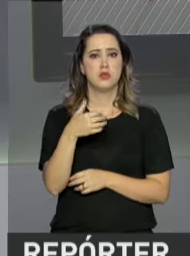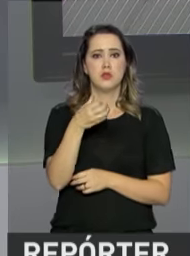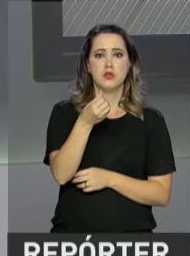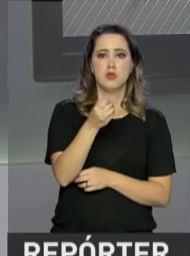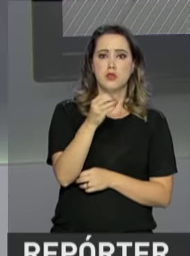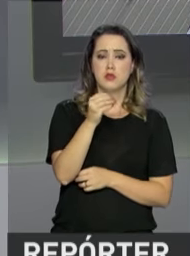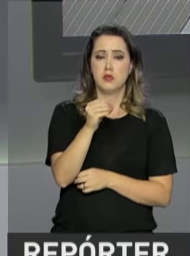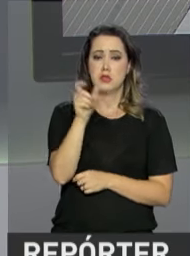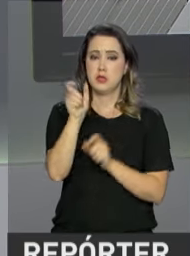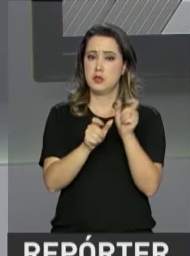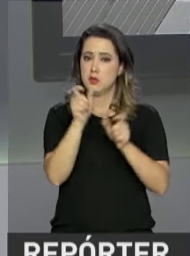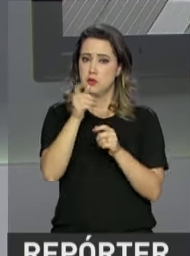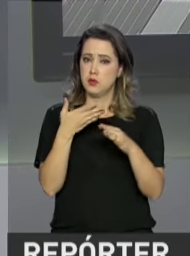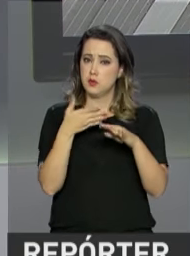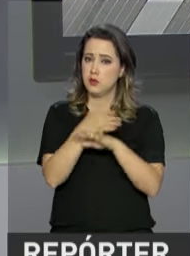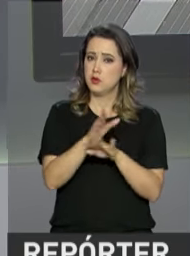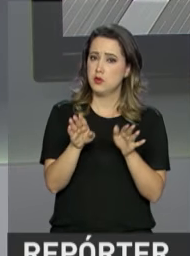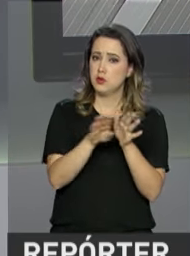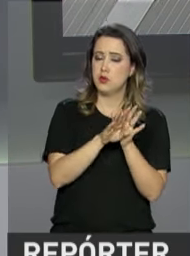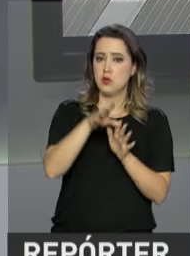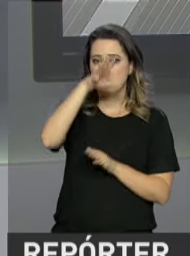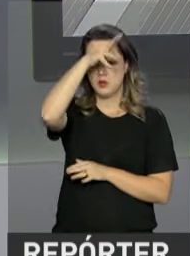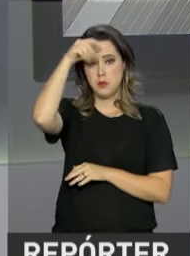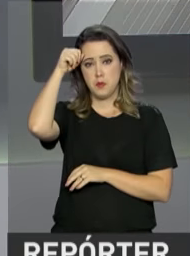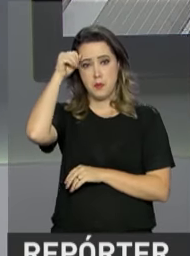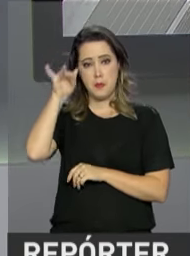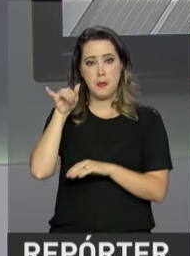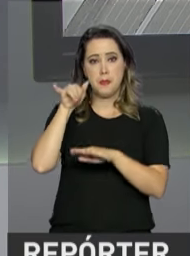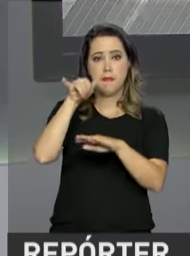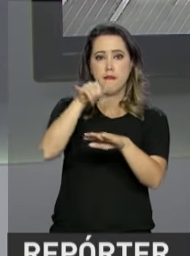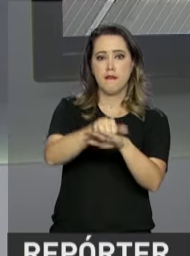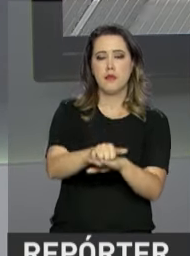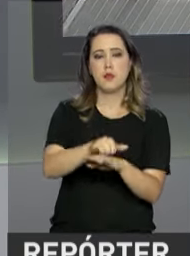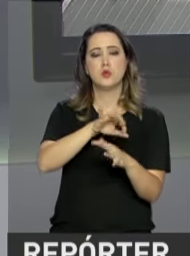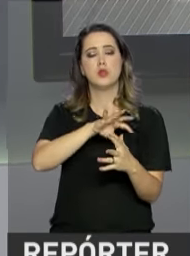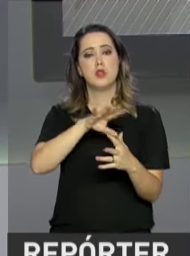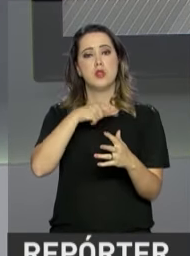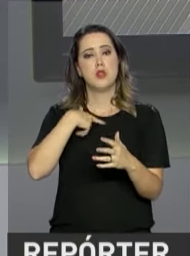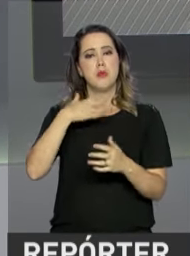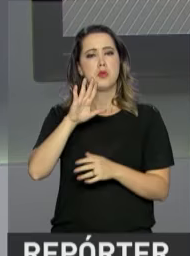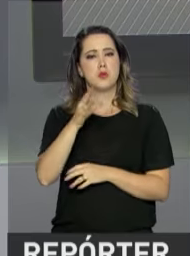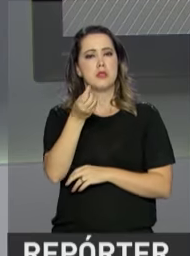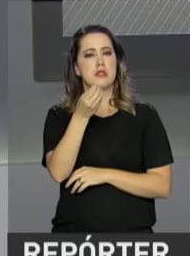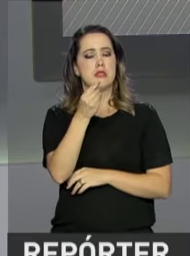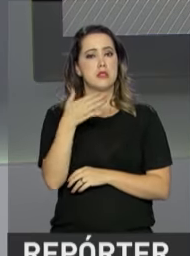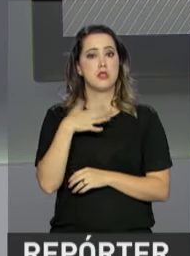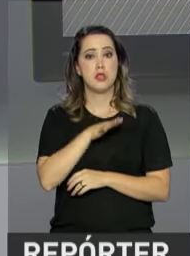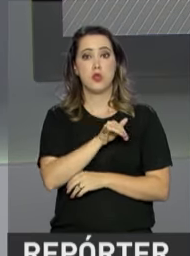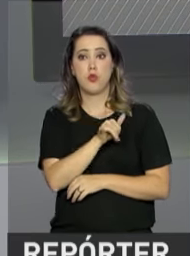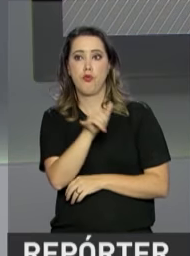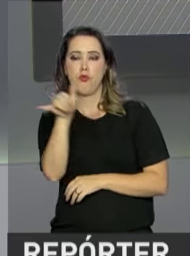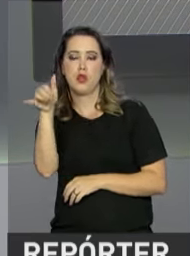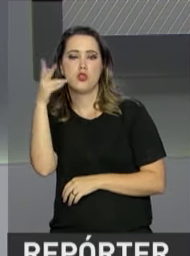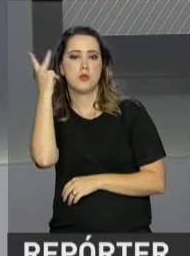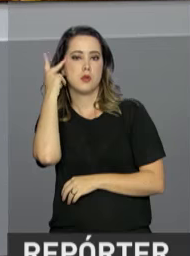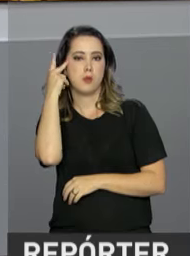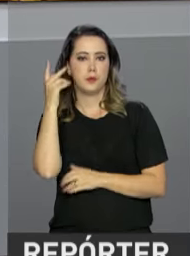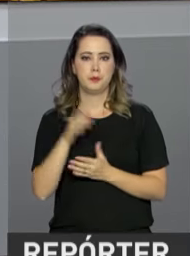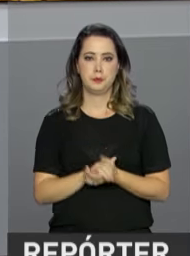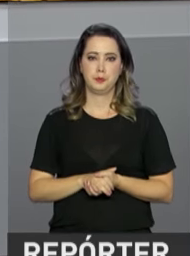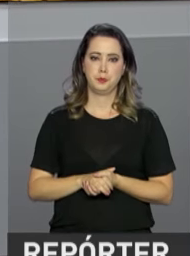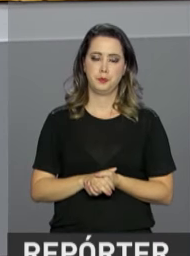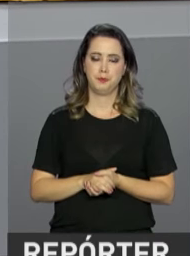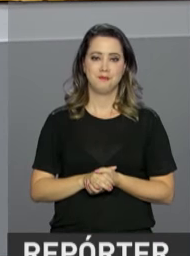160 imigrantes desembarcam em Manaus no aeroporto internacional e cerca de 60 seguem no voo para São Paulo.